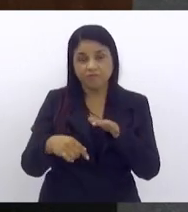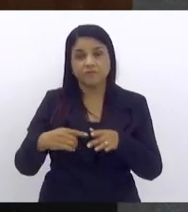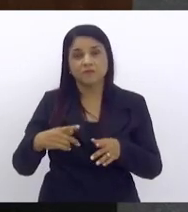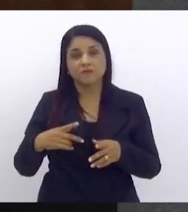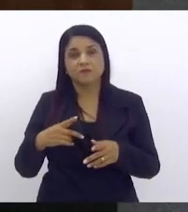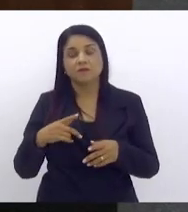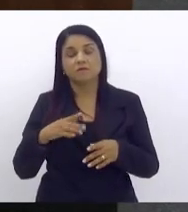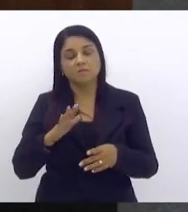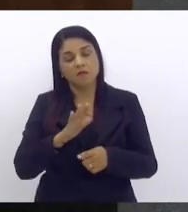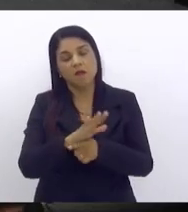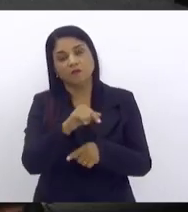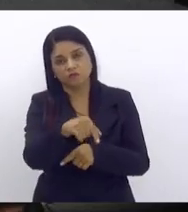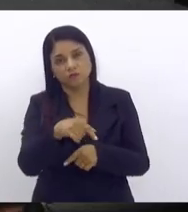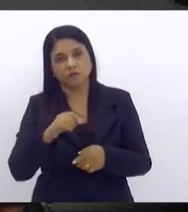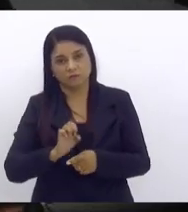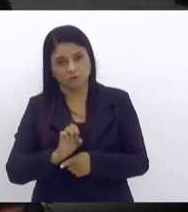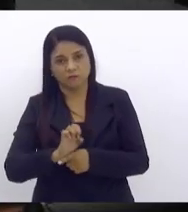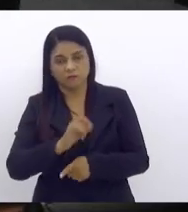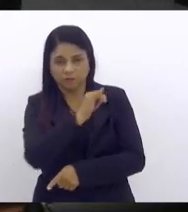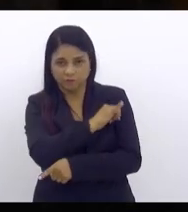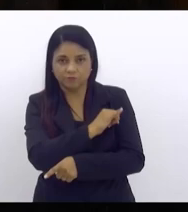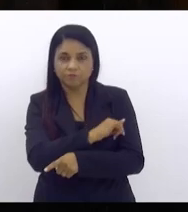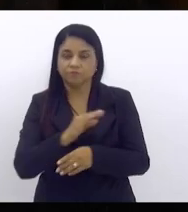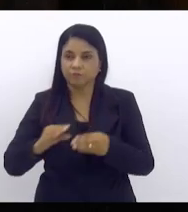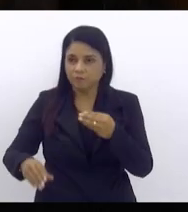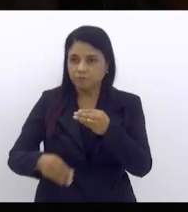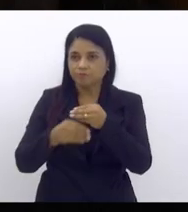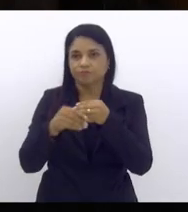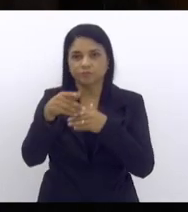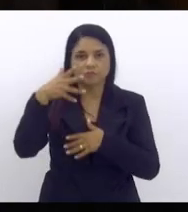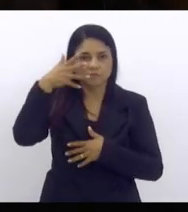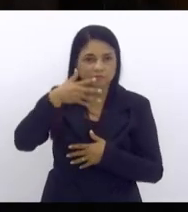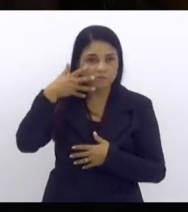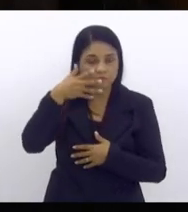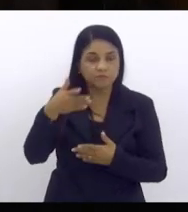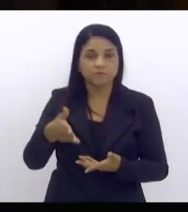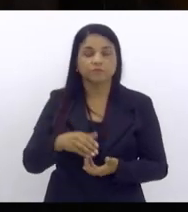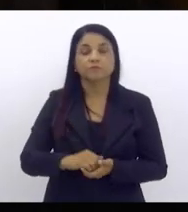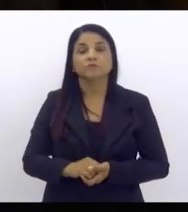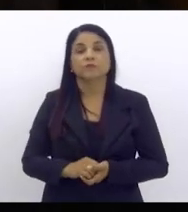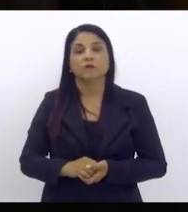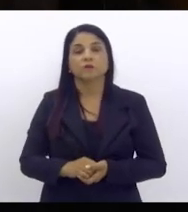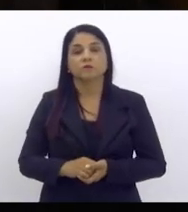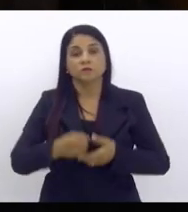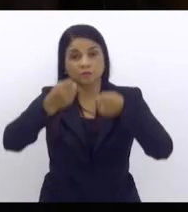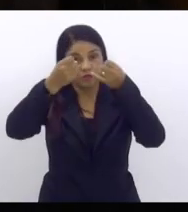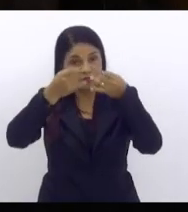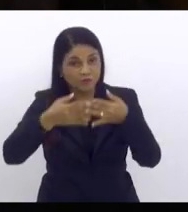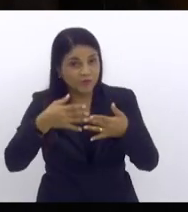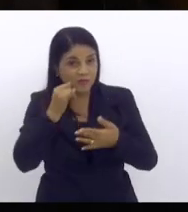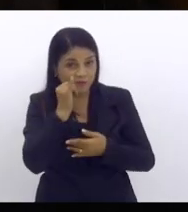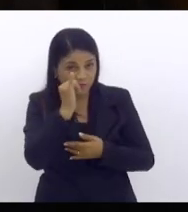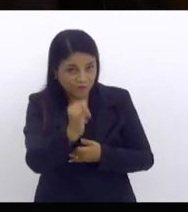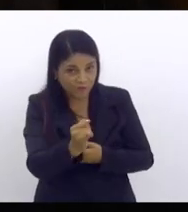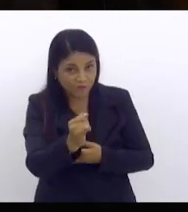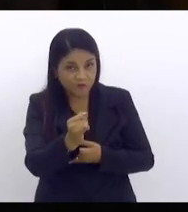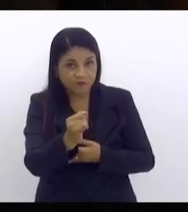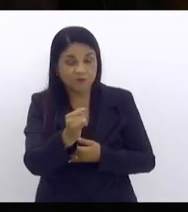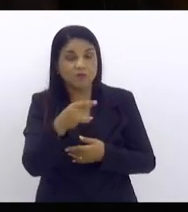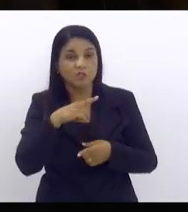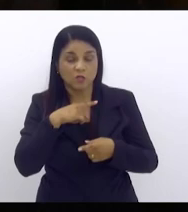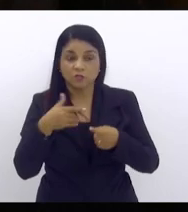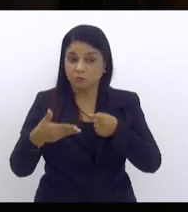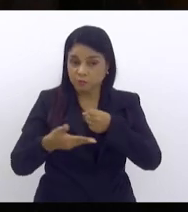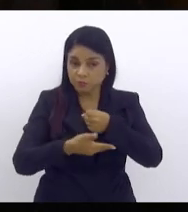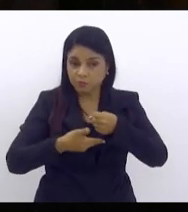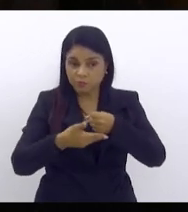era só para colaborar com as suas palavras. Muito obrigado, senhora presidente. Mas tudo isso que estamos dizendo, estamos respaldados em tudo que